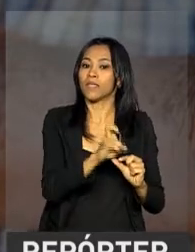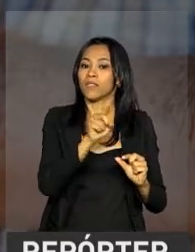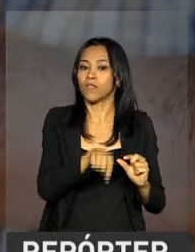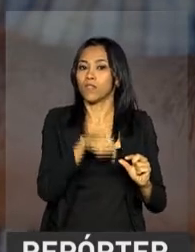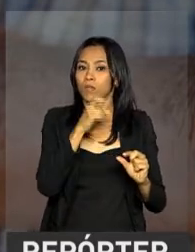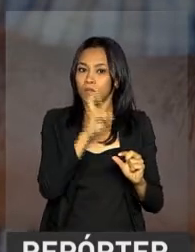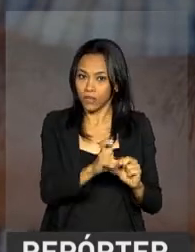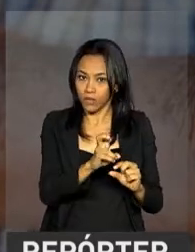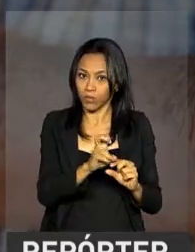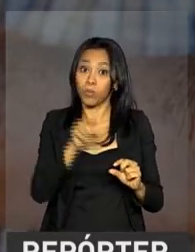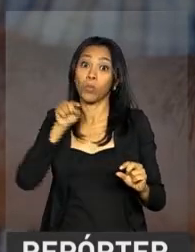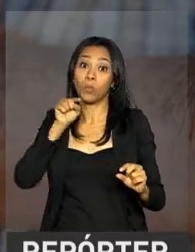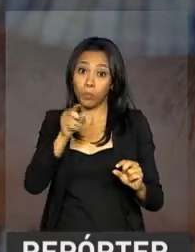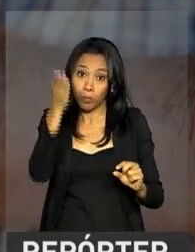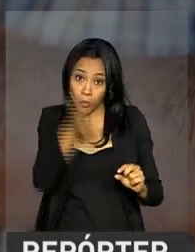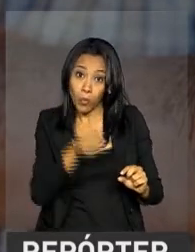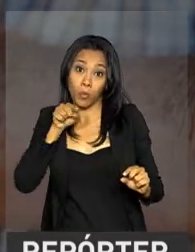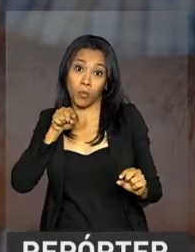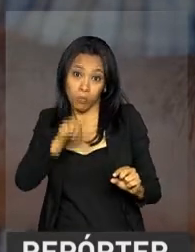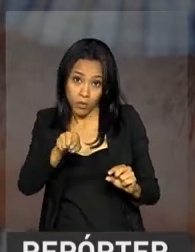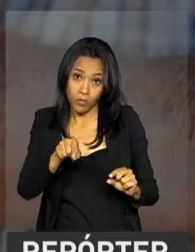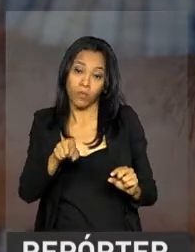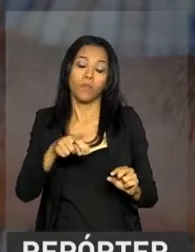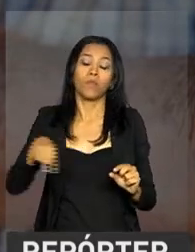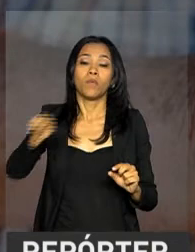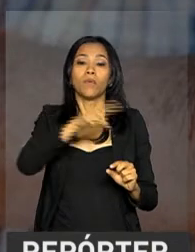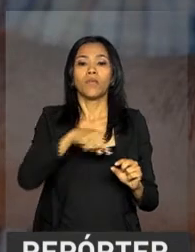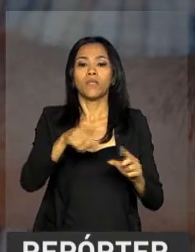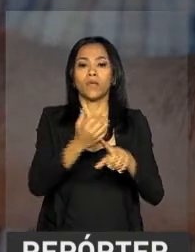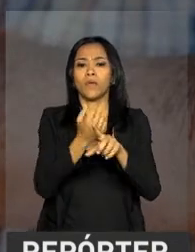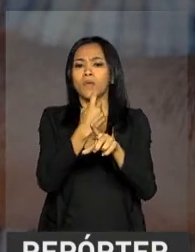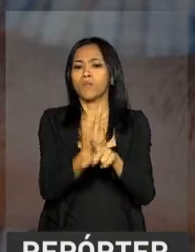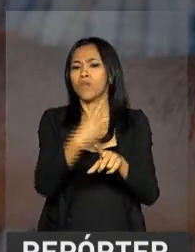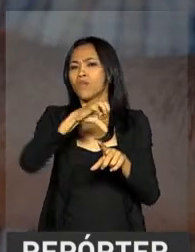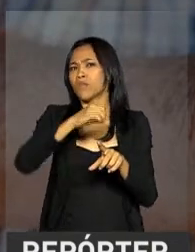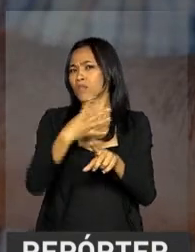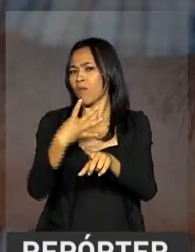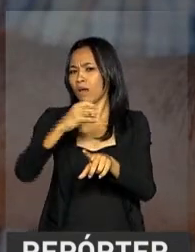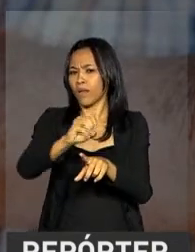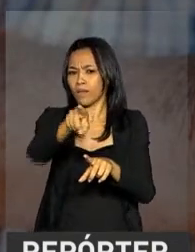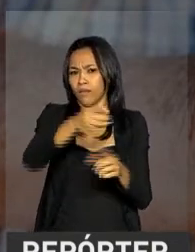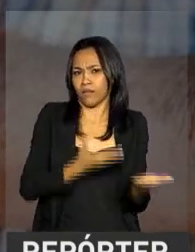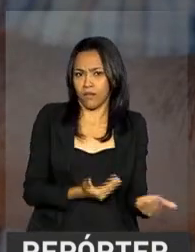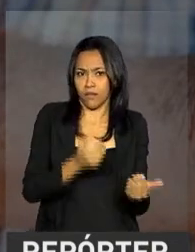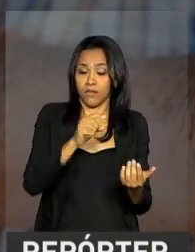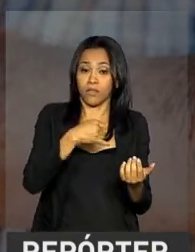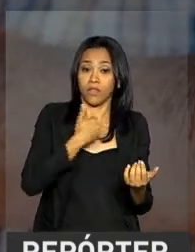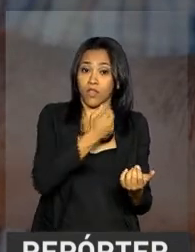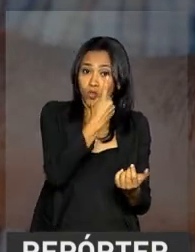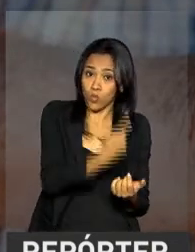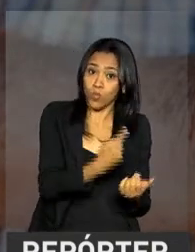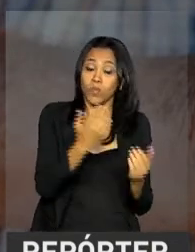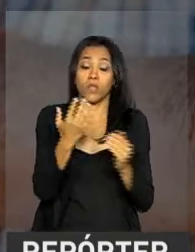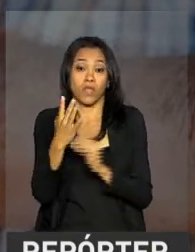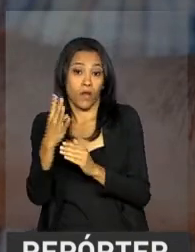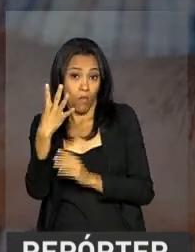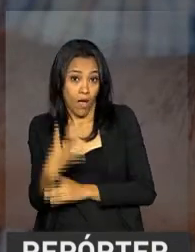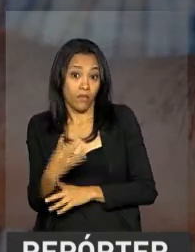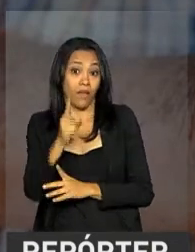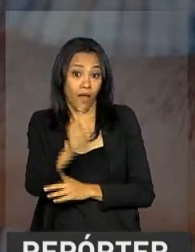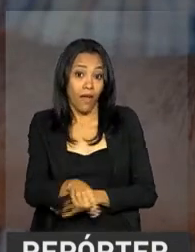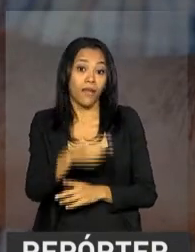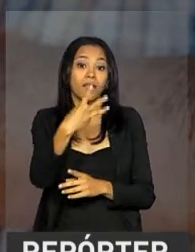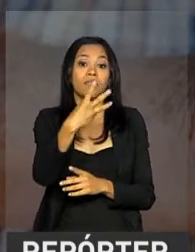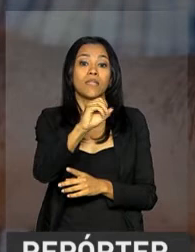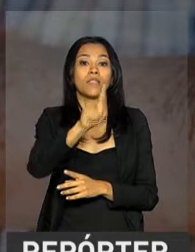2016 em 1940 a chance de uma criança com idade entre um e quatro anos de morrer era de